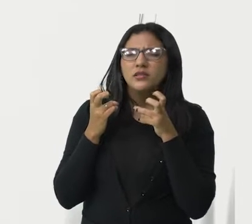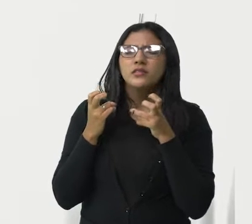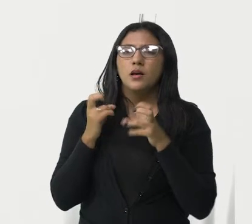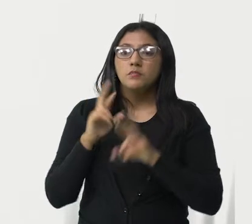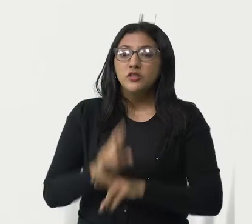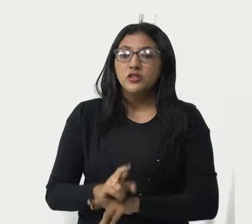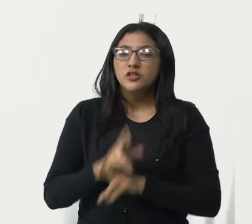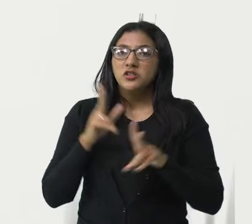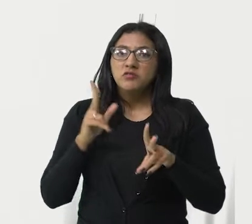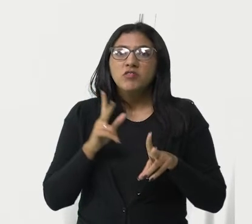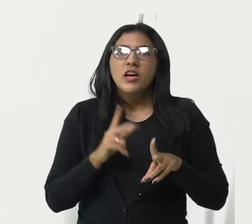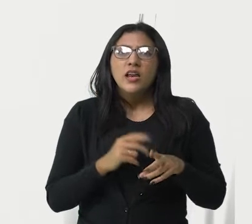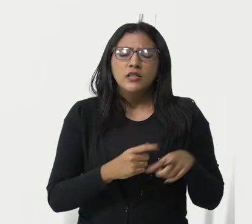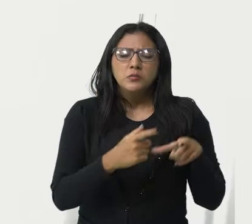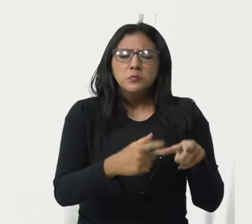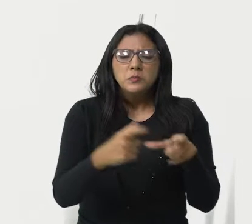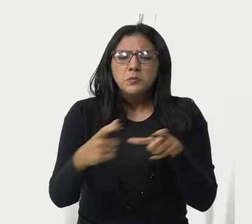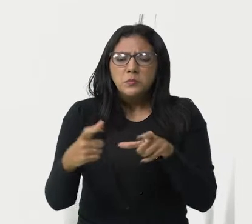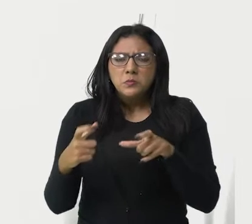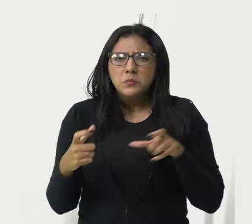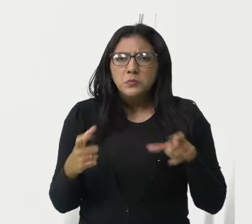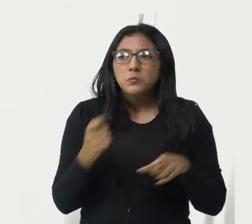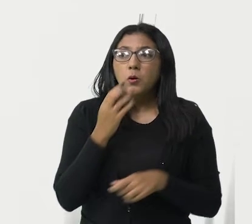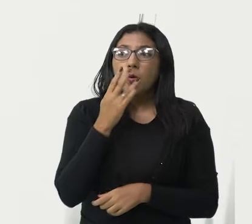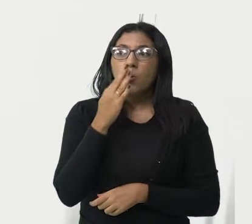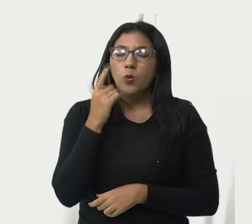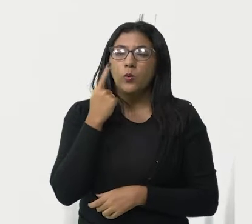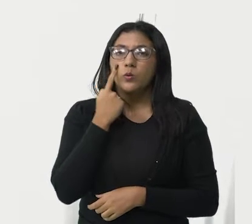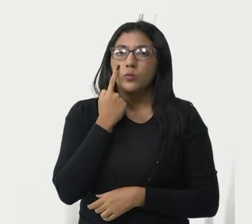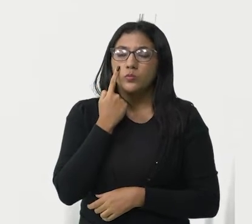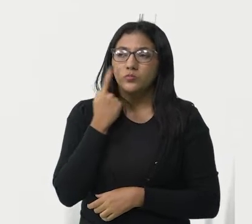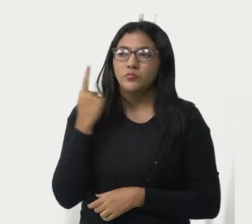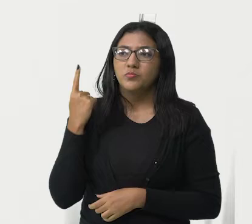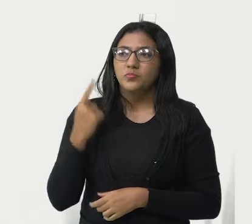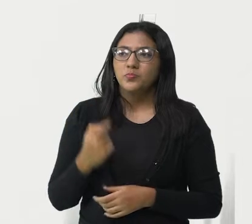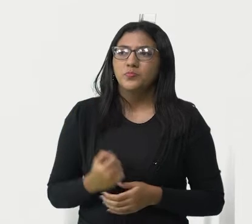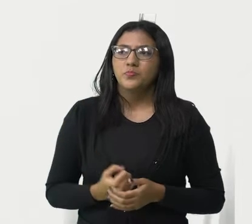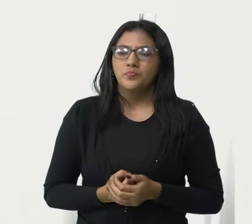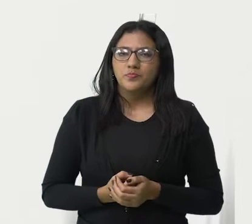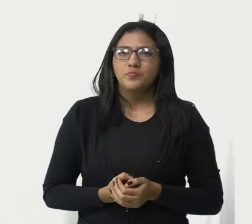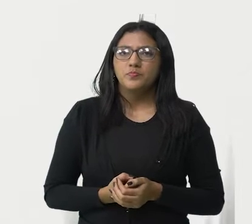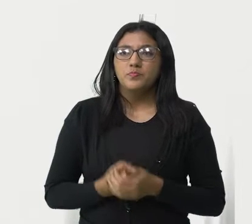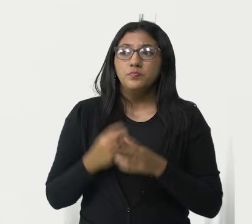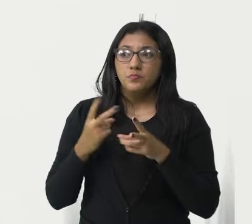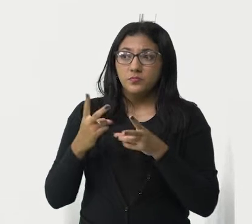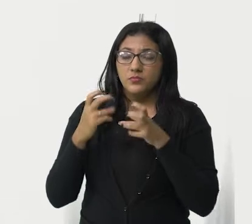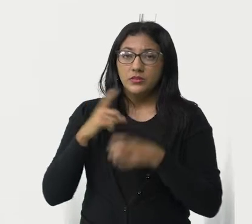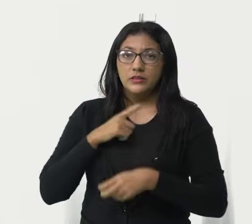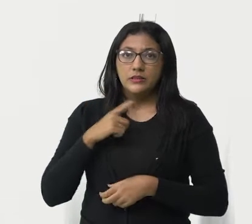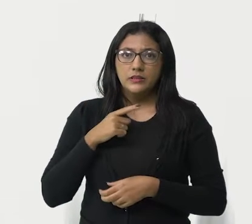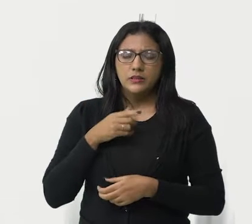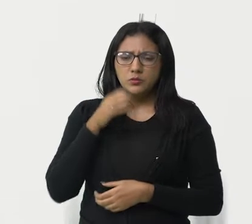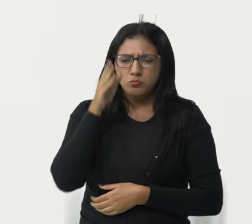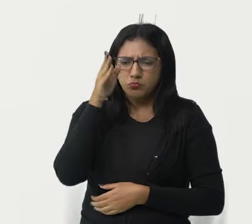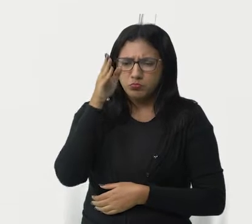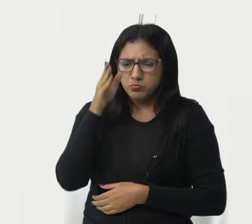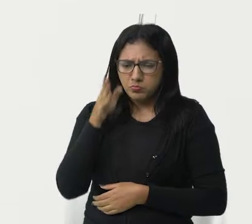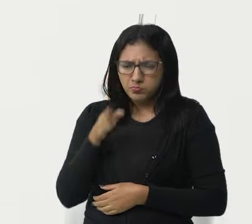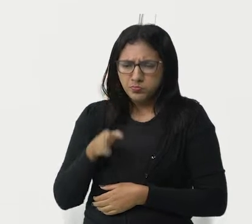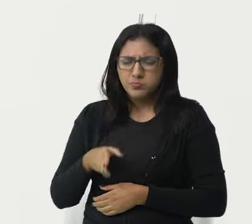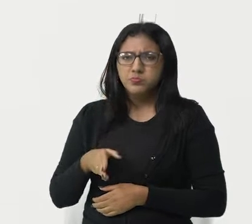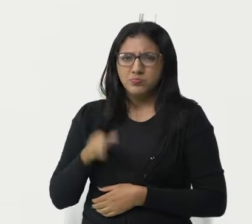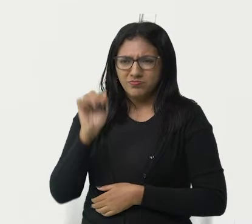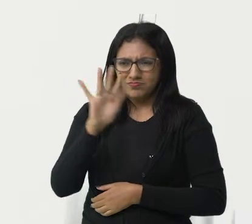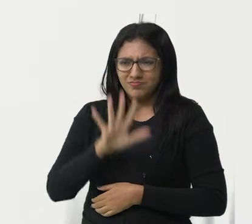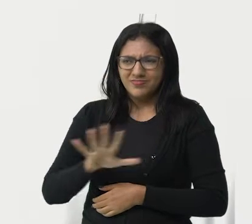diferentes capitanias, né? A gente verifica que essas capitanias ocorre essa divisão através do Tratado